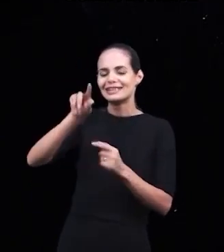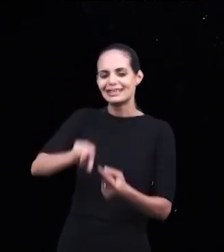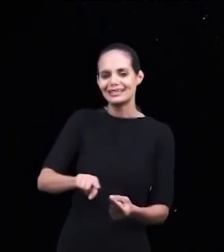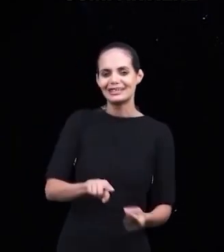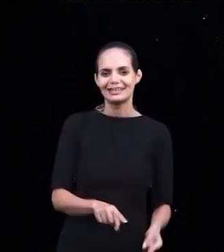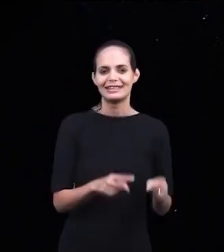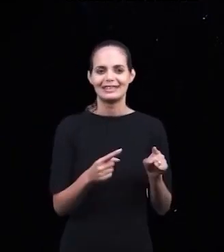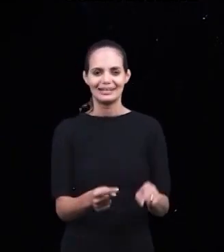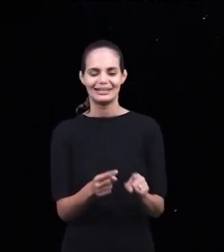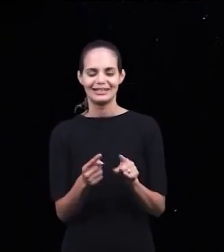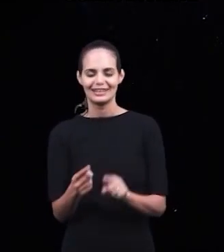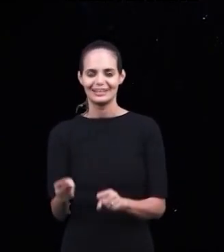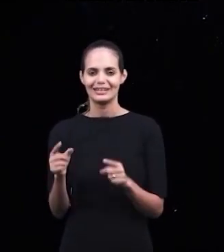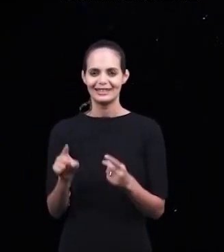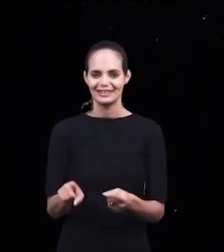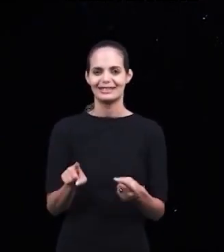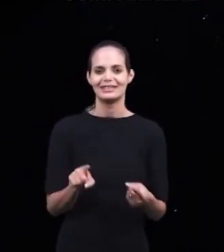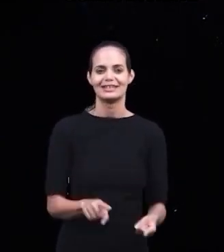jardim.